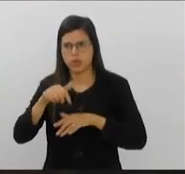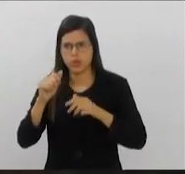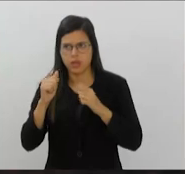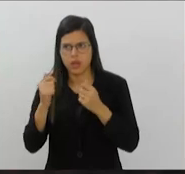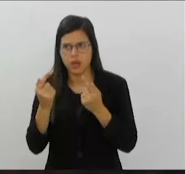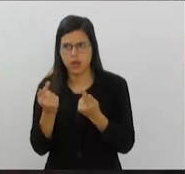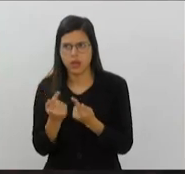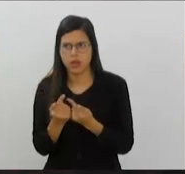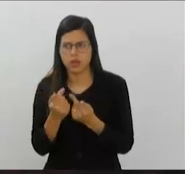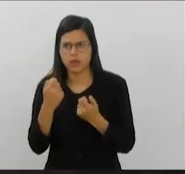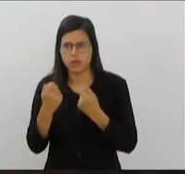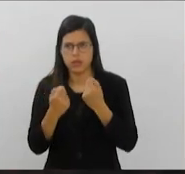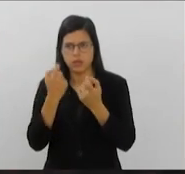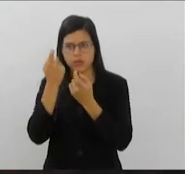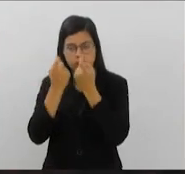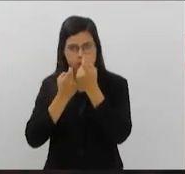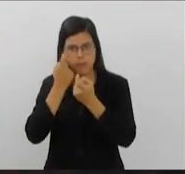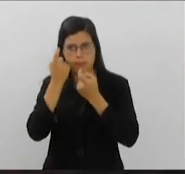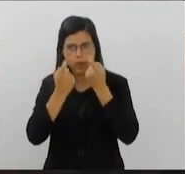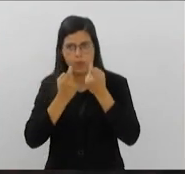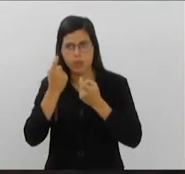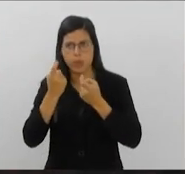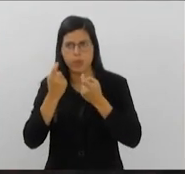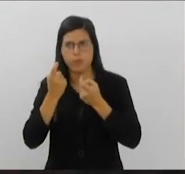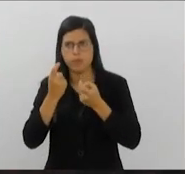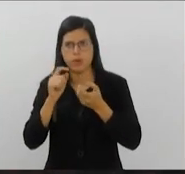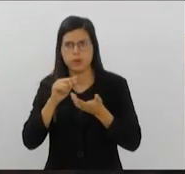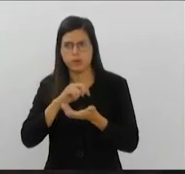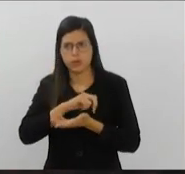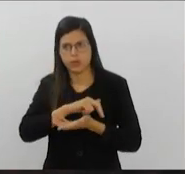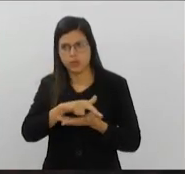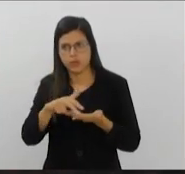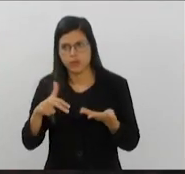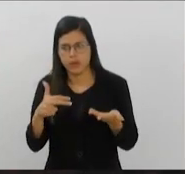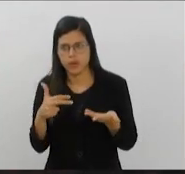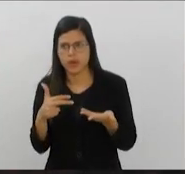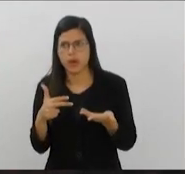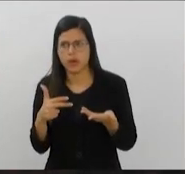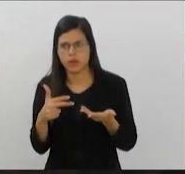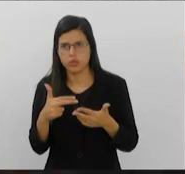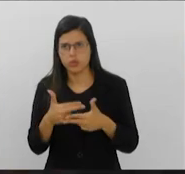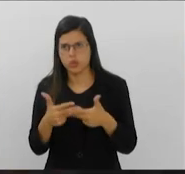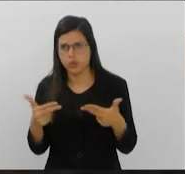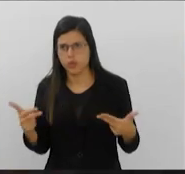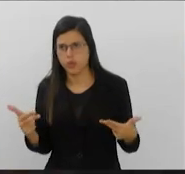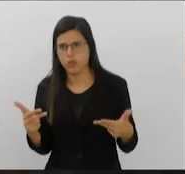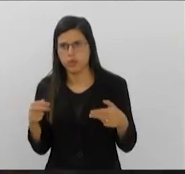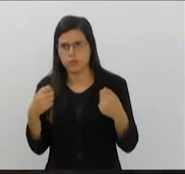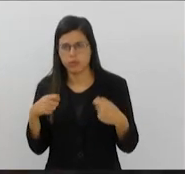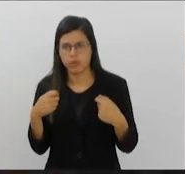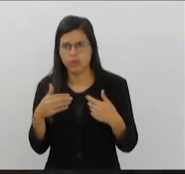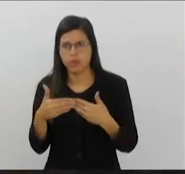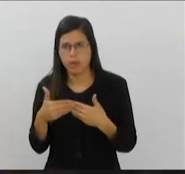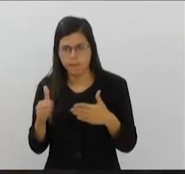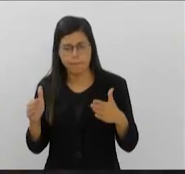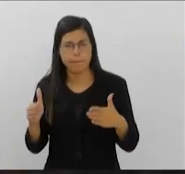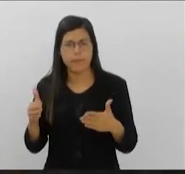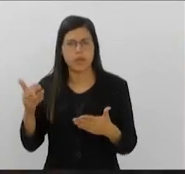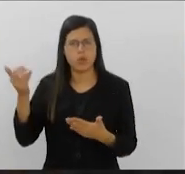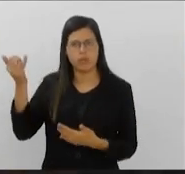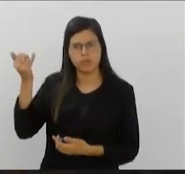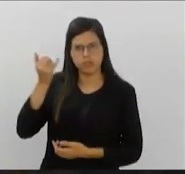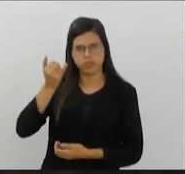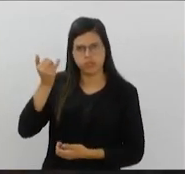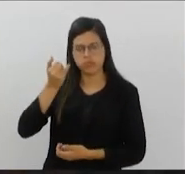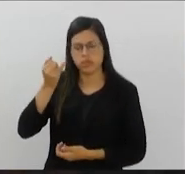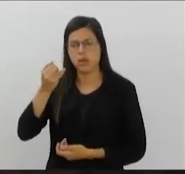tem que ser preocupado com as mais diversas demandas, ele tem que estar aberto a ouvir, ele tem